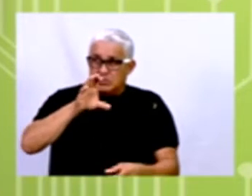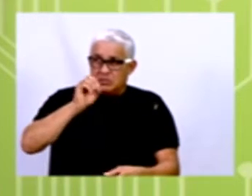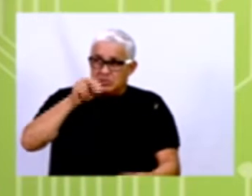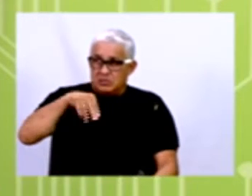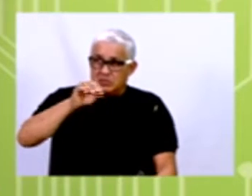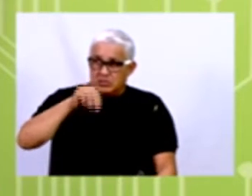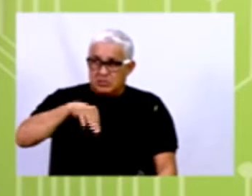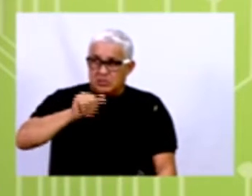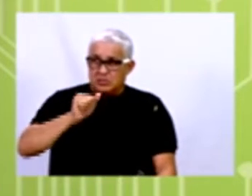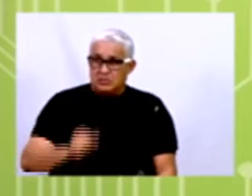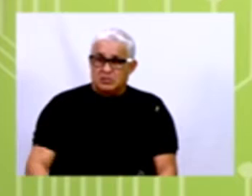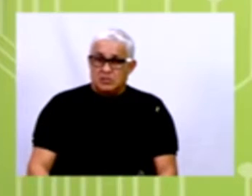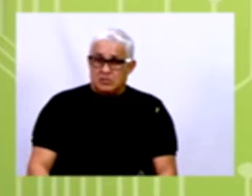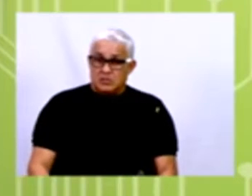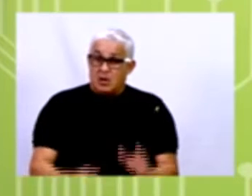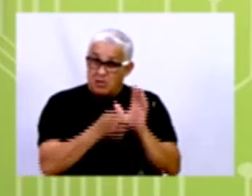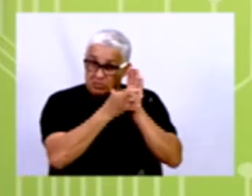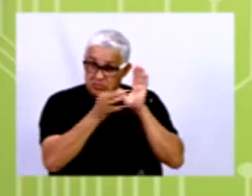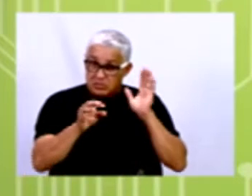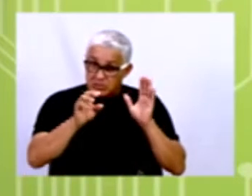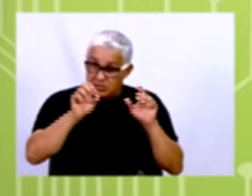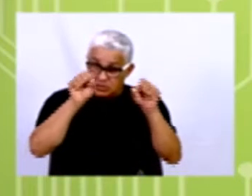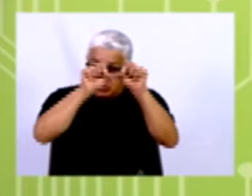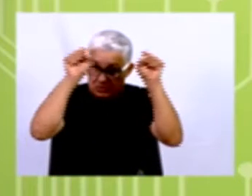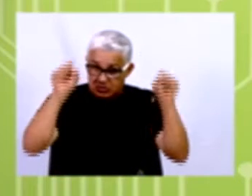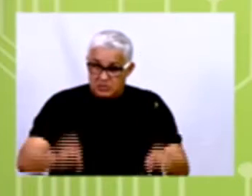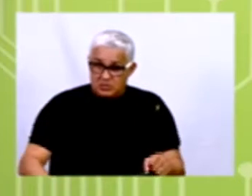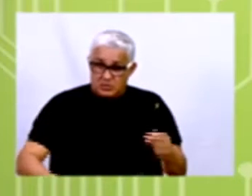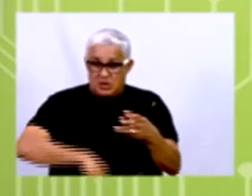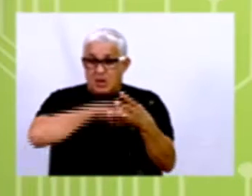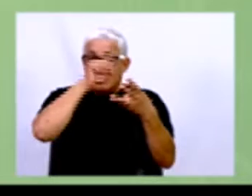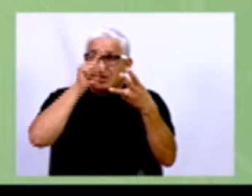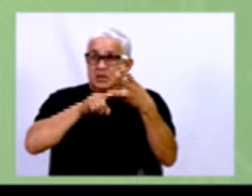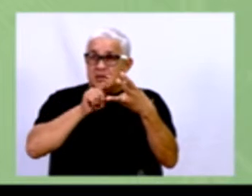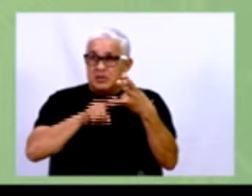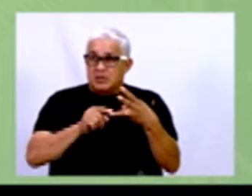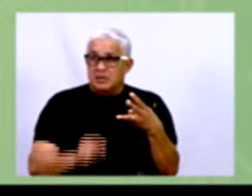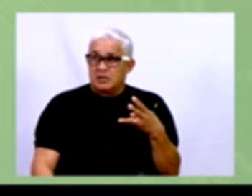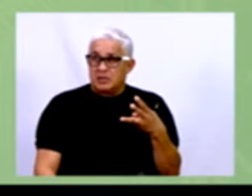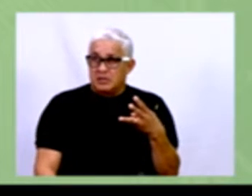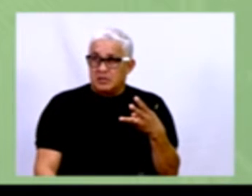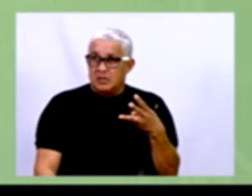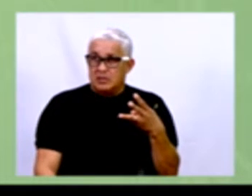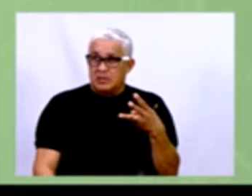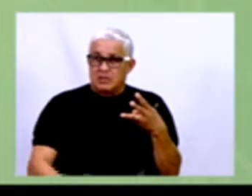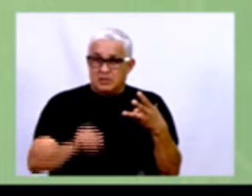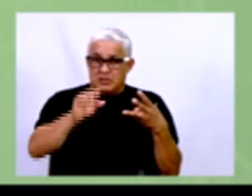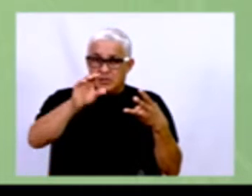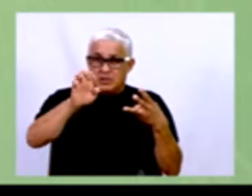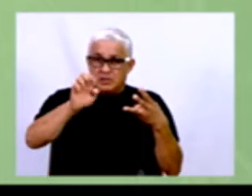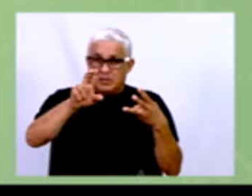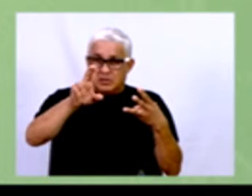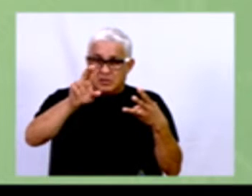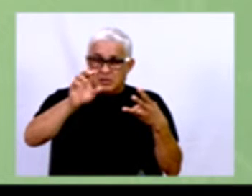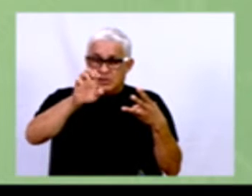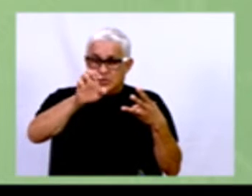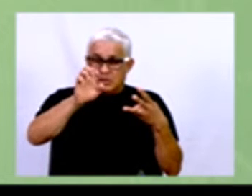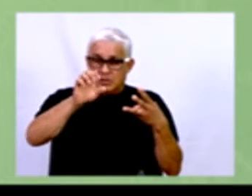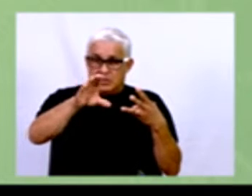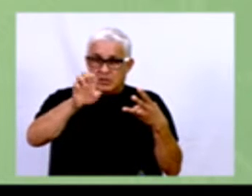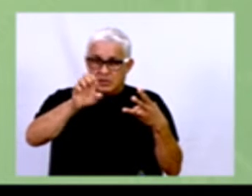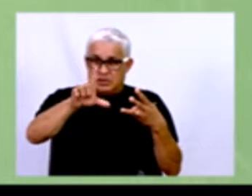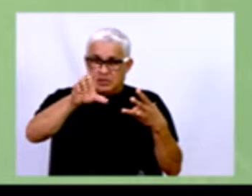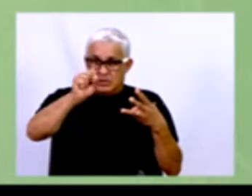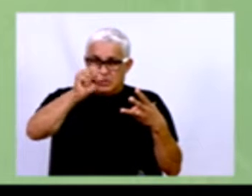a partir de uma visão sistêmica. O terceiro economista que nós destacamos é o conceito, em termos de profissionais, é o conceito do